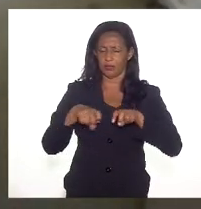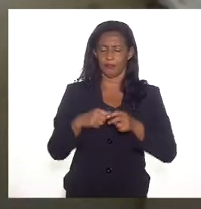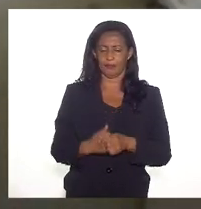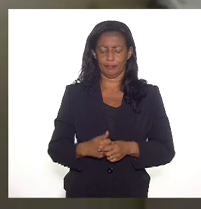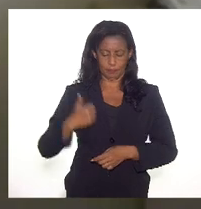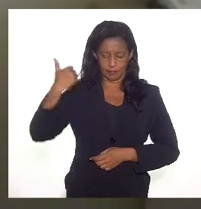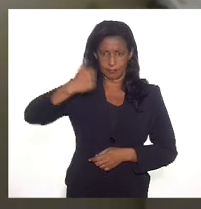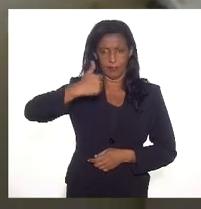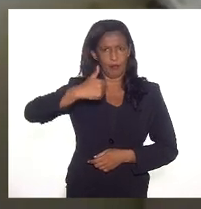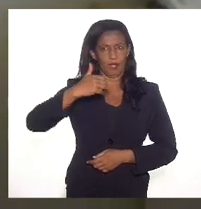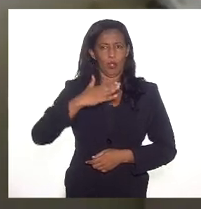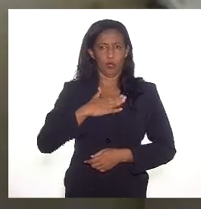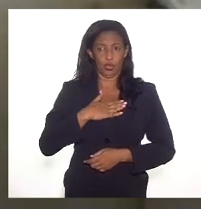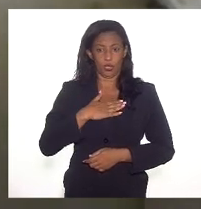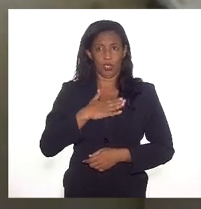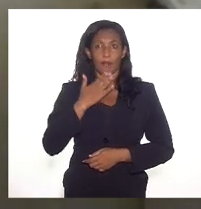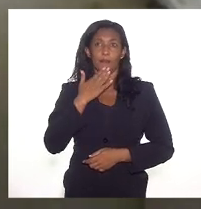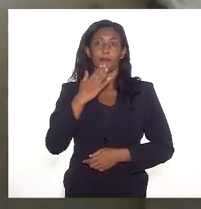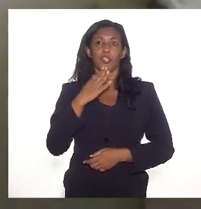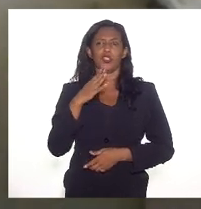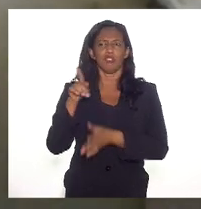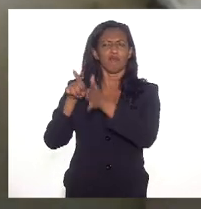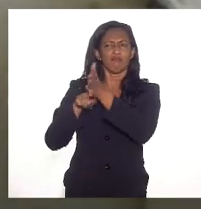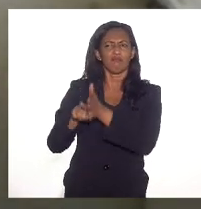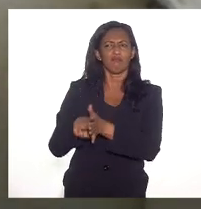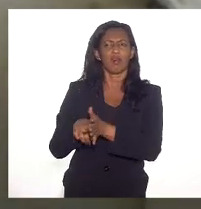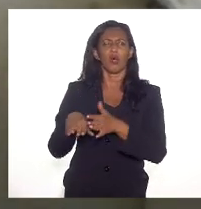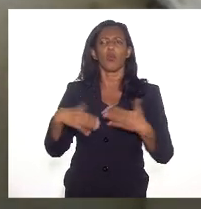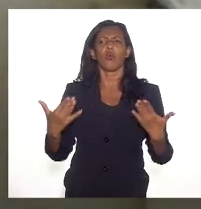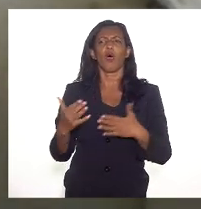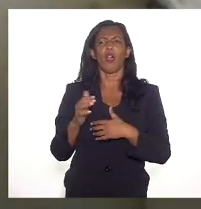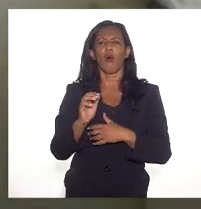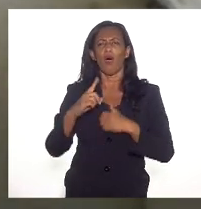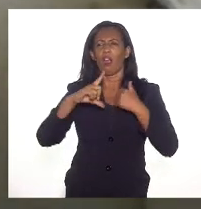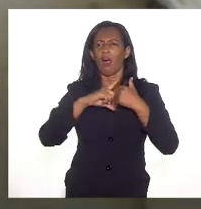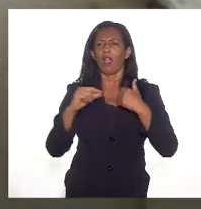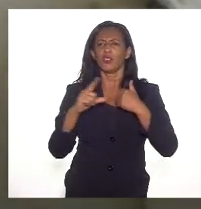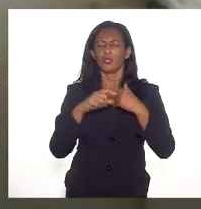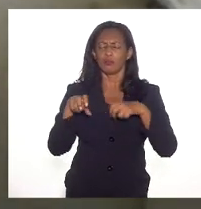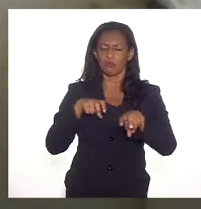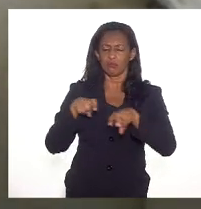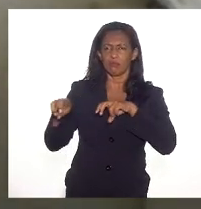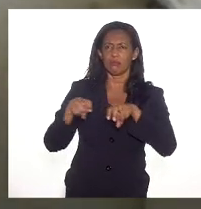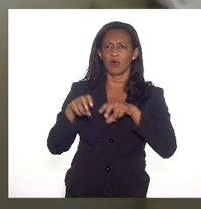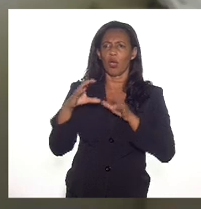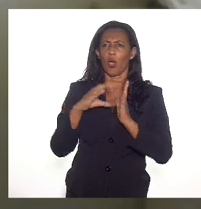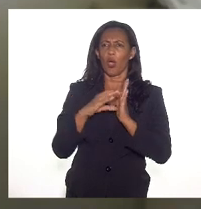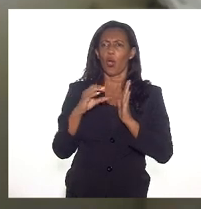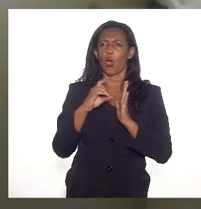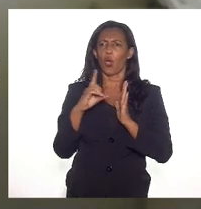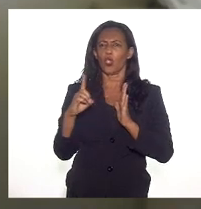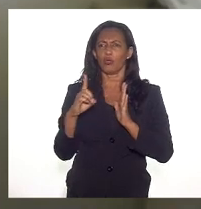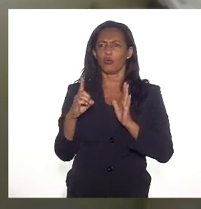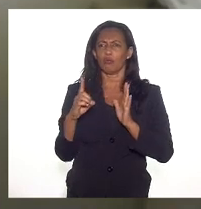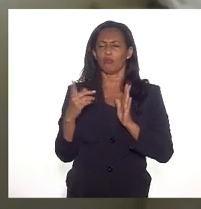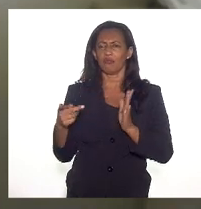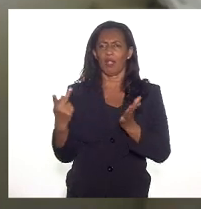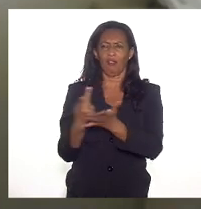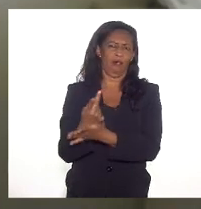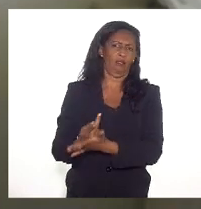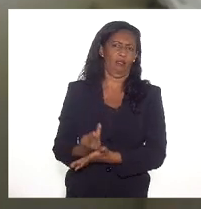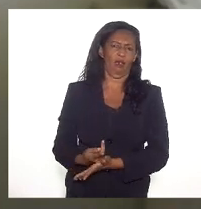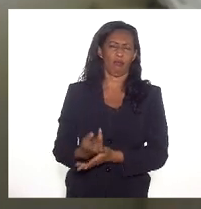Primeiro, eu gostaria de pedir vista, saber qual o artigo do Código de Trânsito que está sendo contrariado e